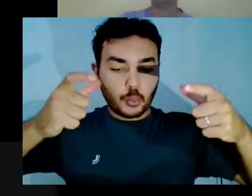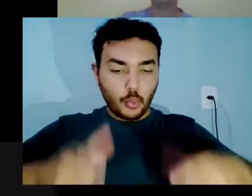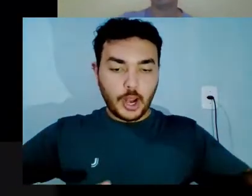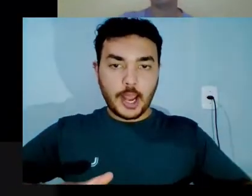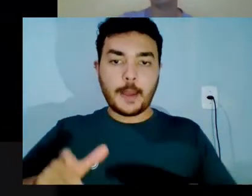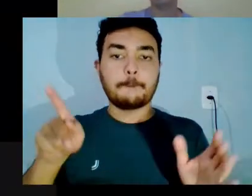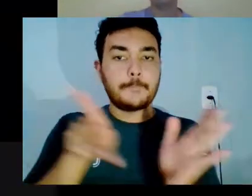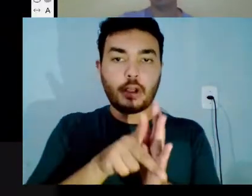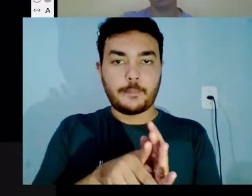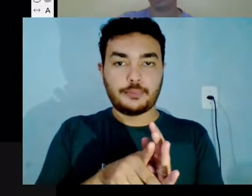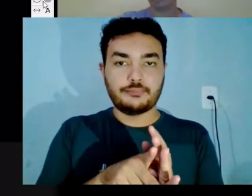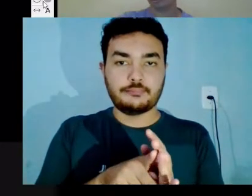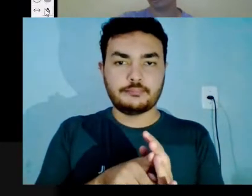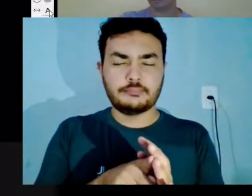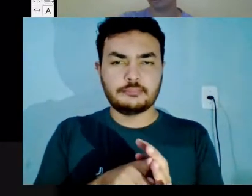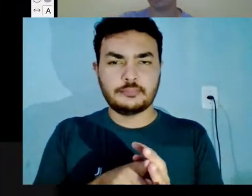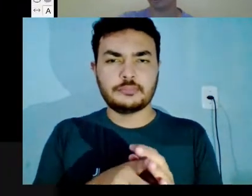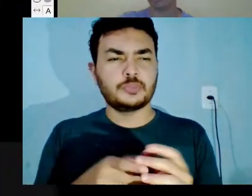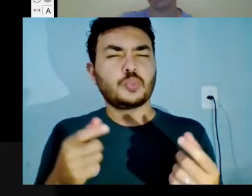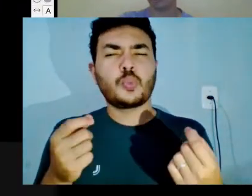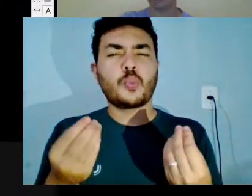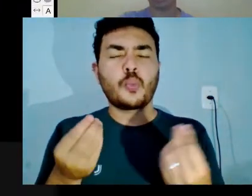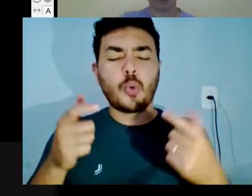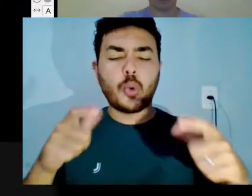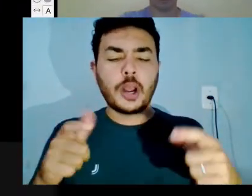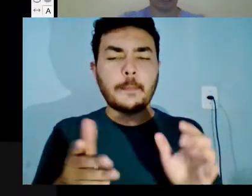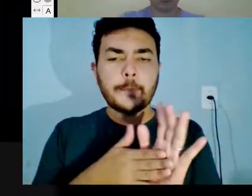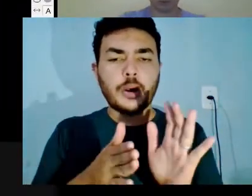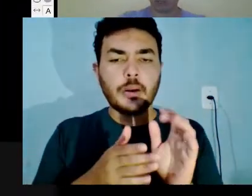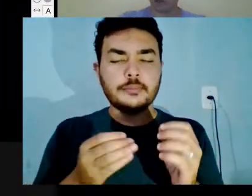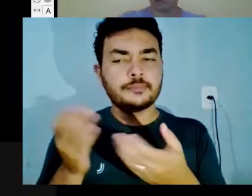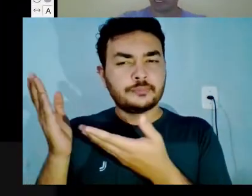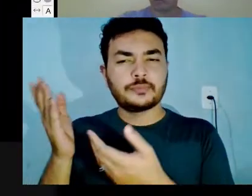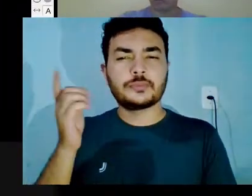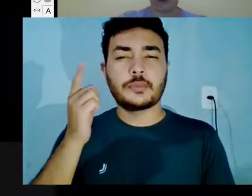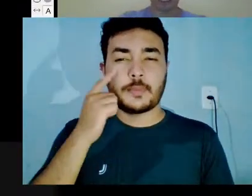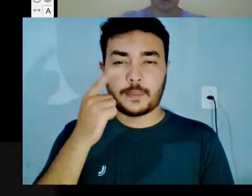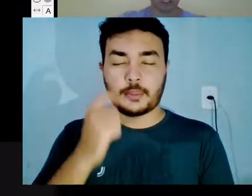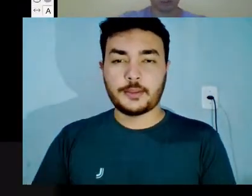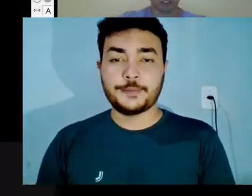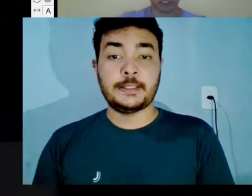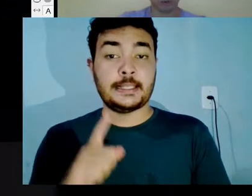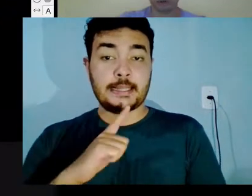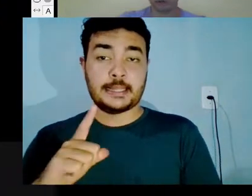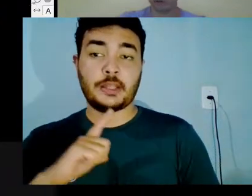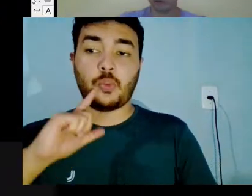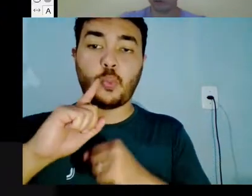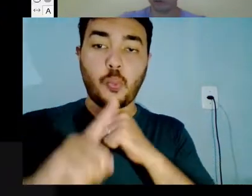dos dois átomos. O que eu quero dizer com isso? Vou tentar fazer uma representação aqui para vocês, ó. Eu tenho o átomo de